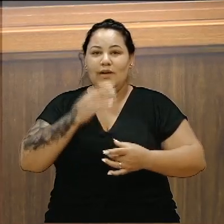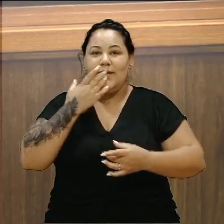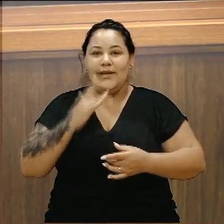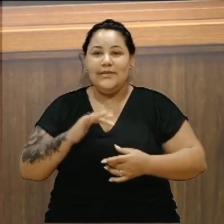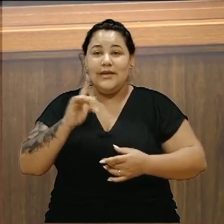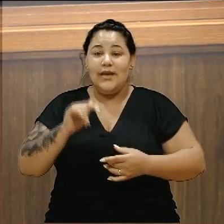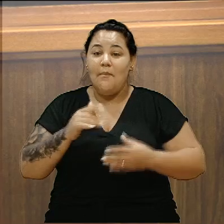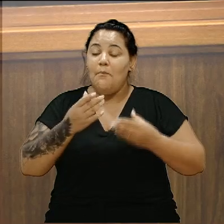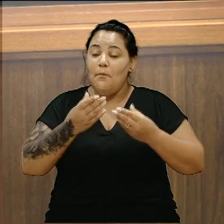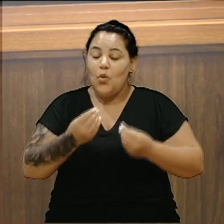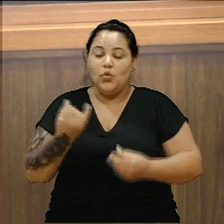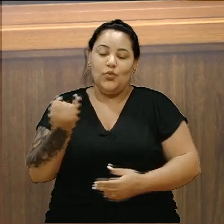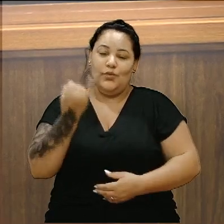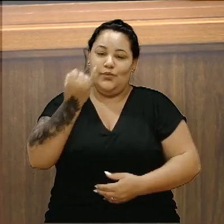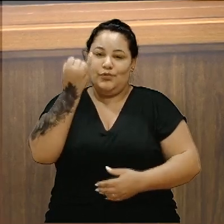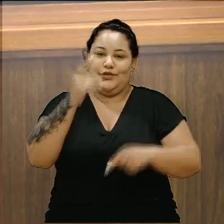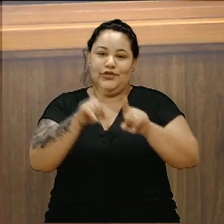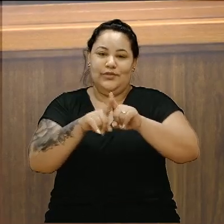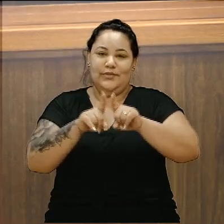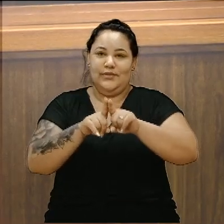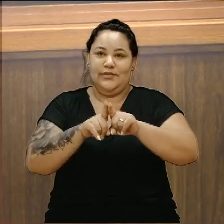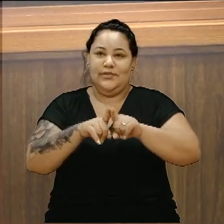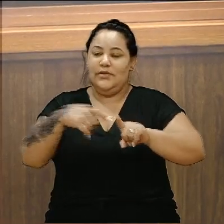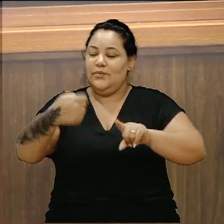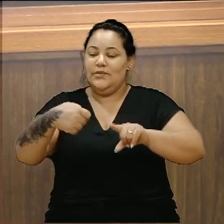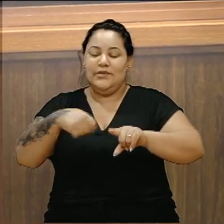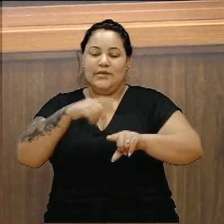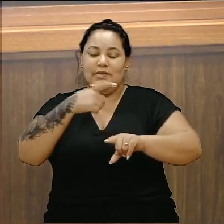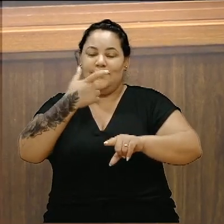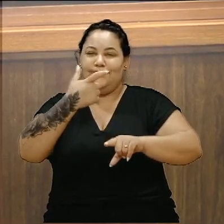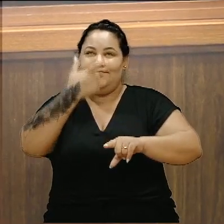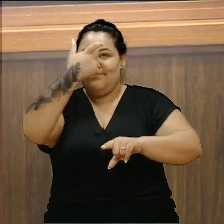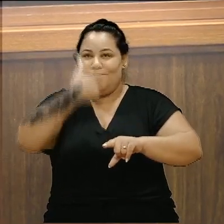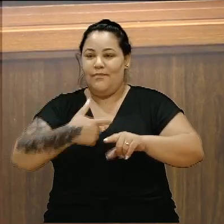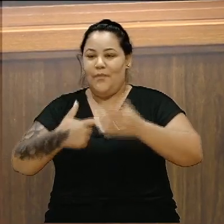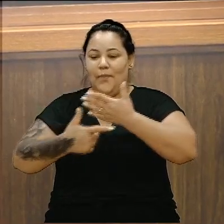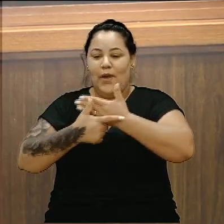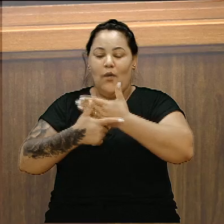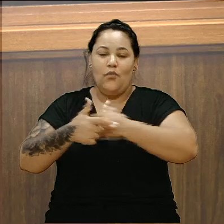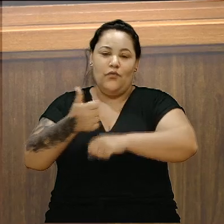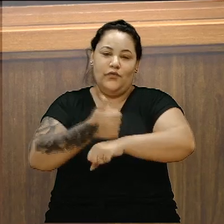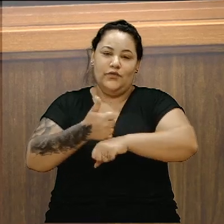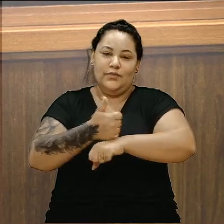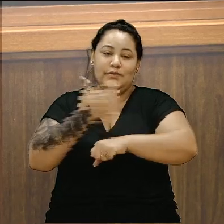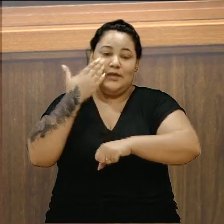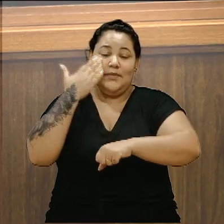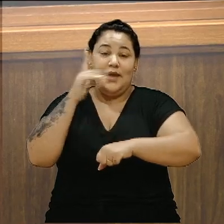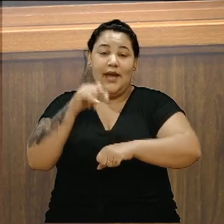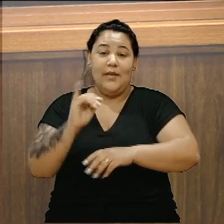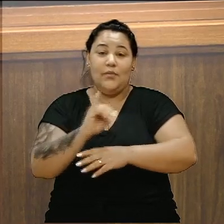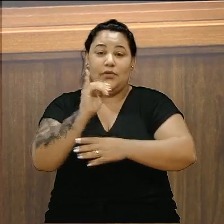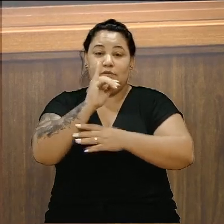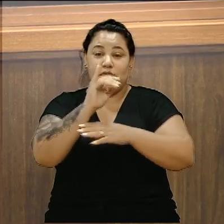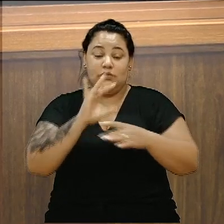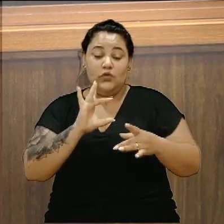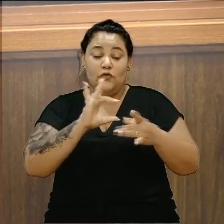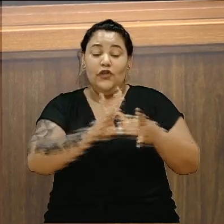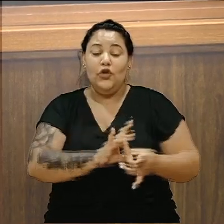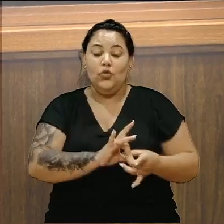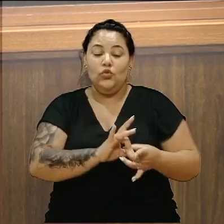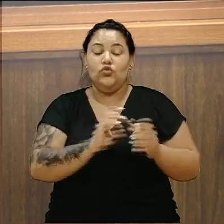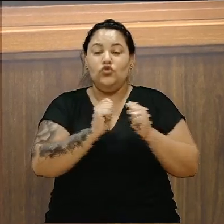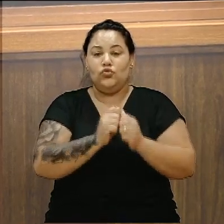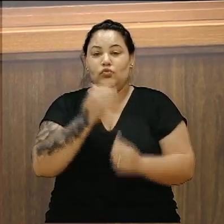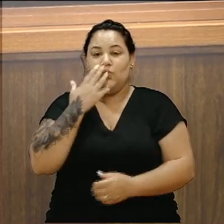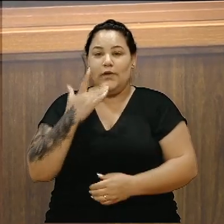muito importante. Não precisa ser professora para entender a necessidade do vínculo do cuidador com uma criança.